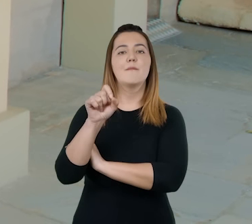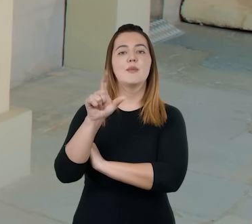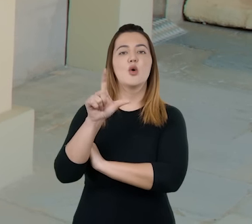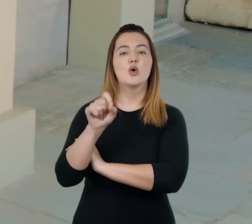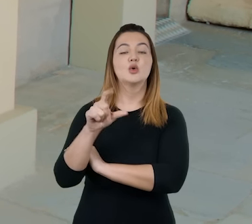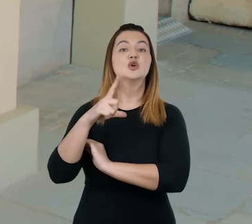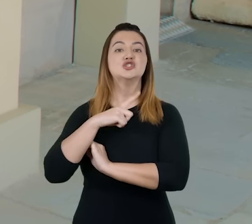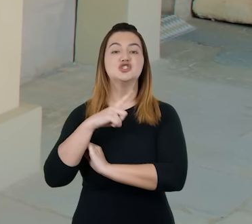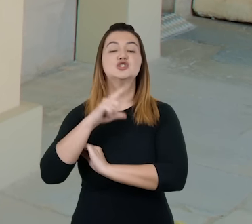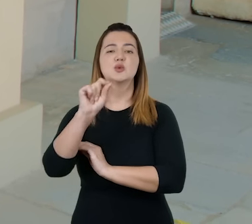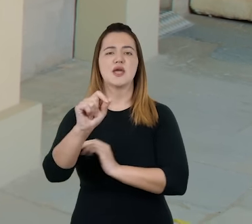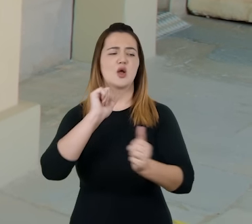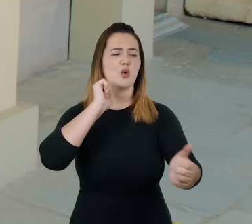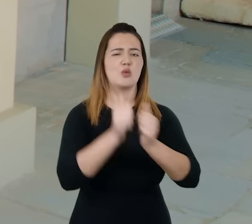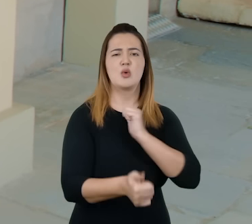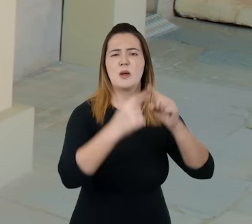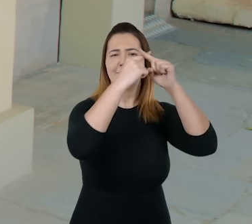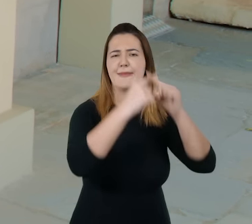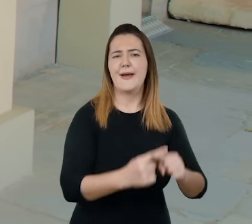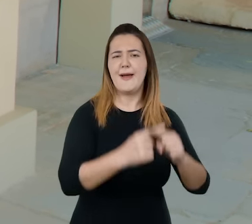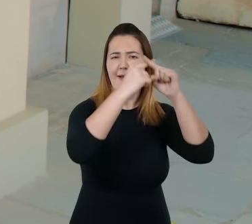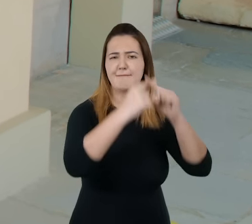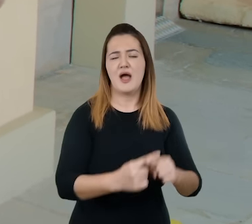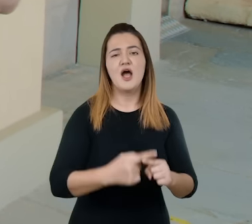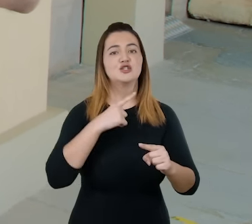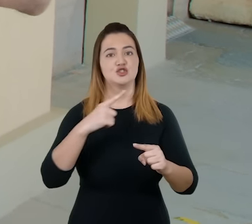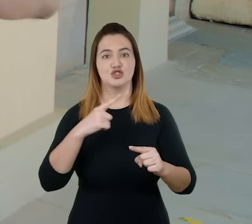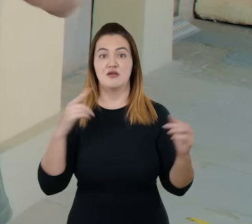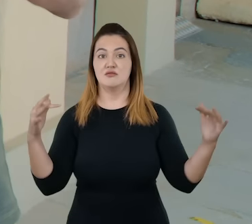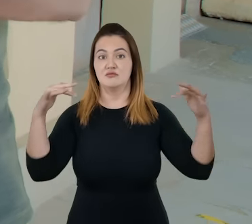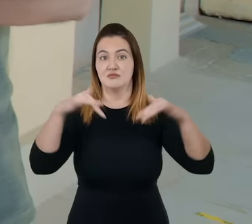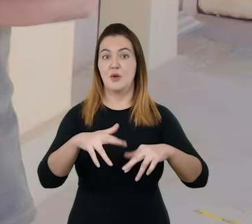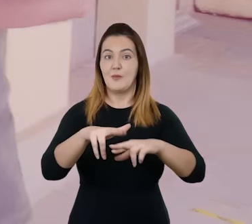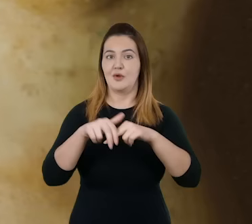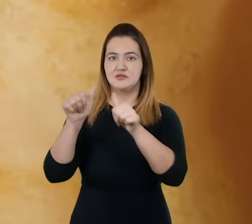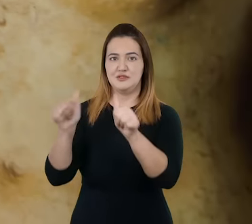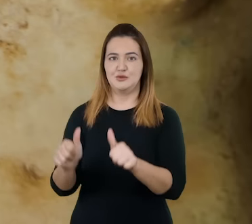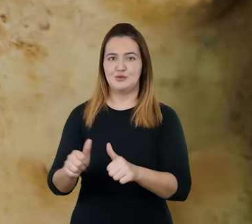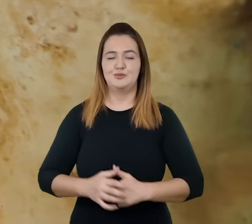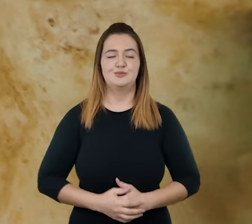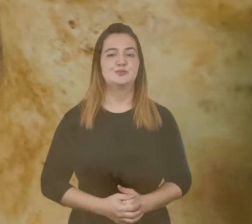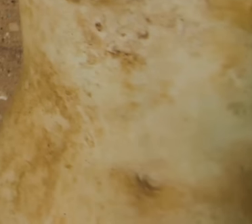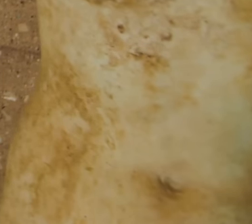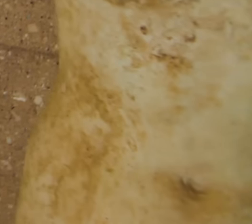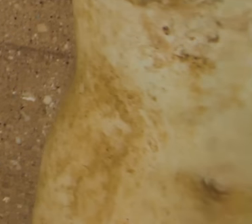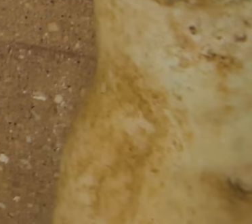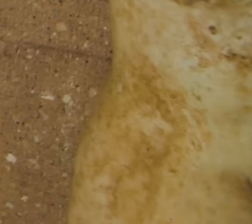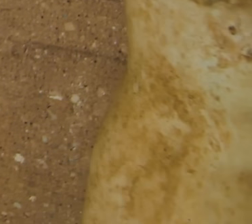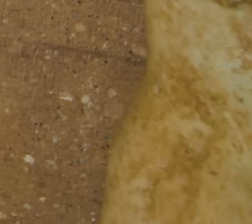competições esportivas, Olimpíadas, eram comemoradas aqui em homenagem a Apolo.